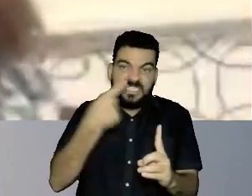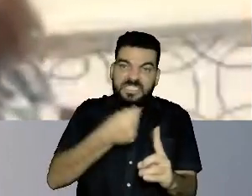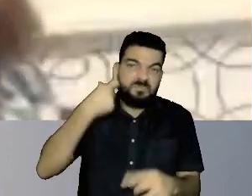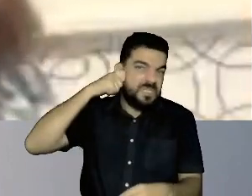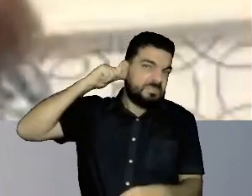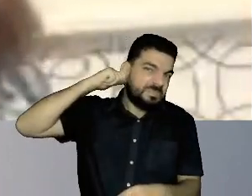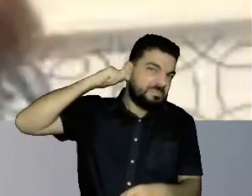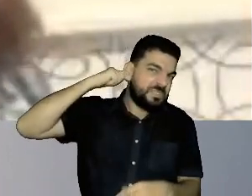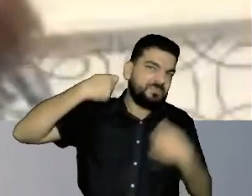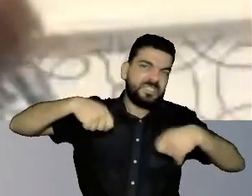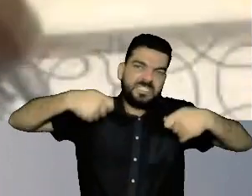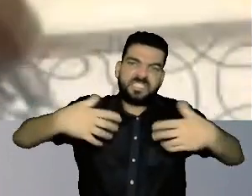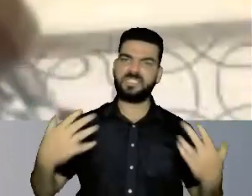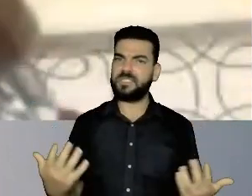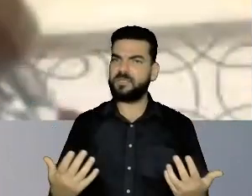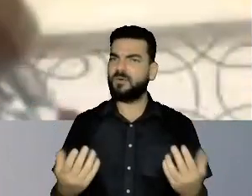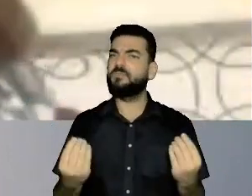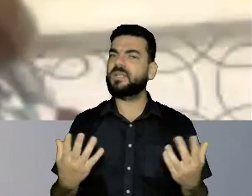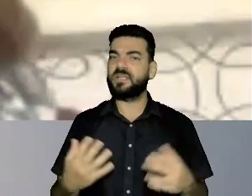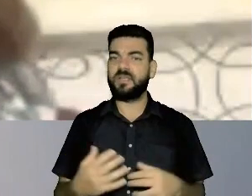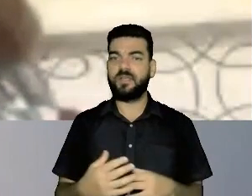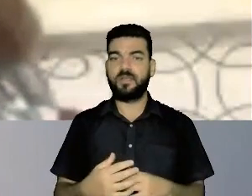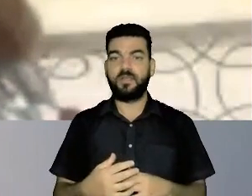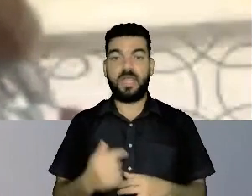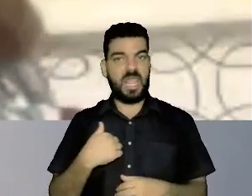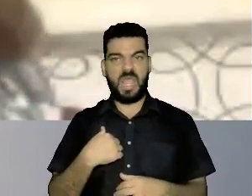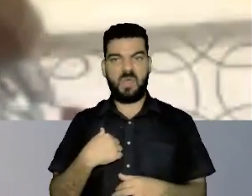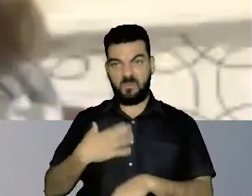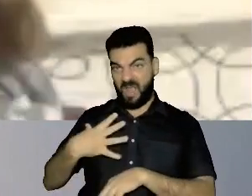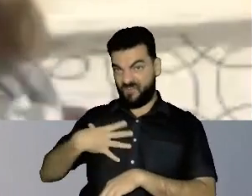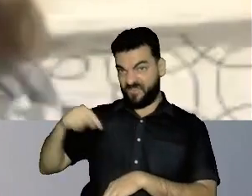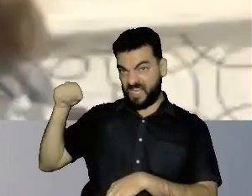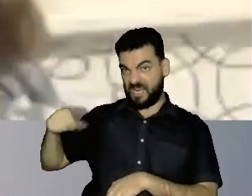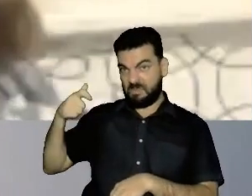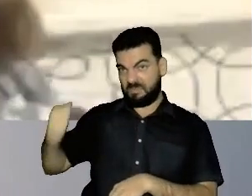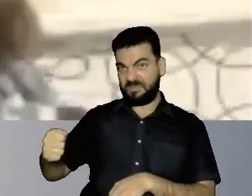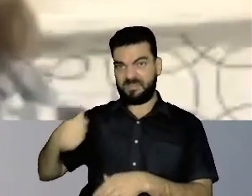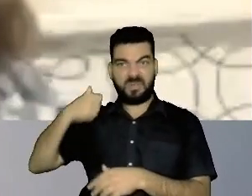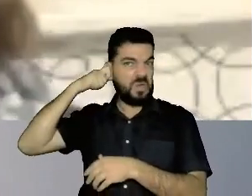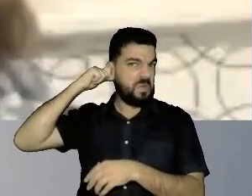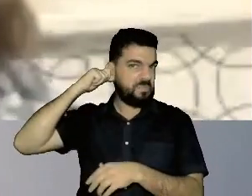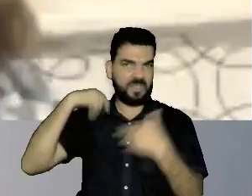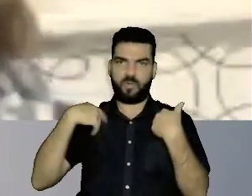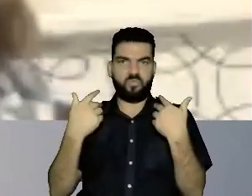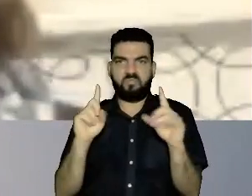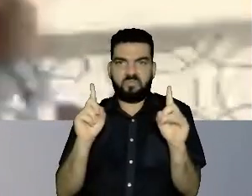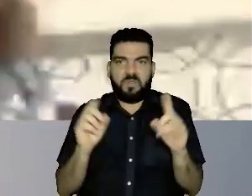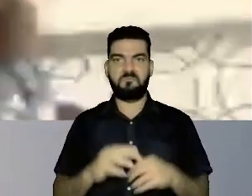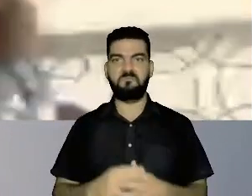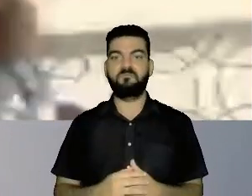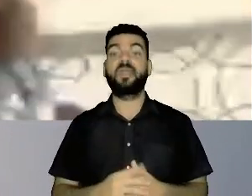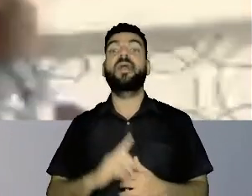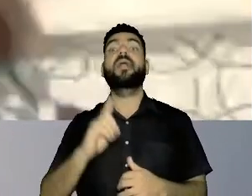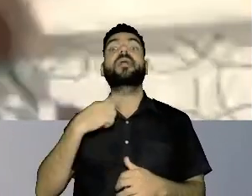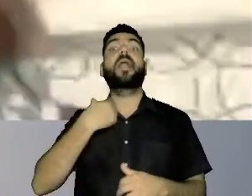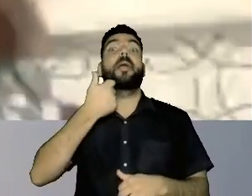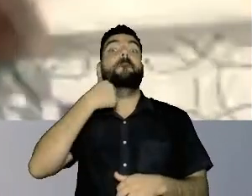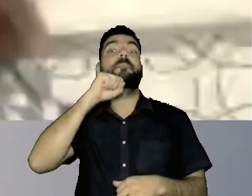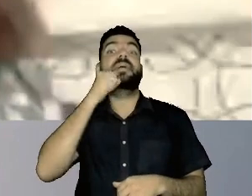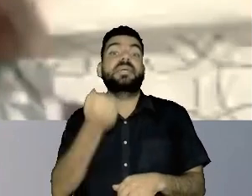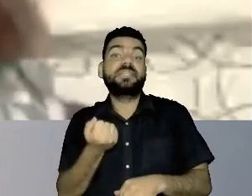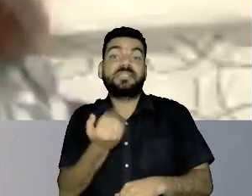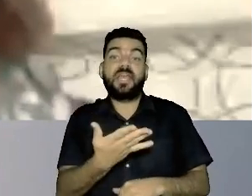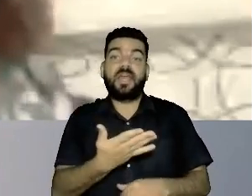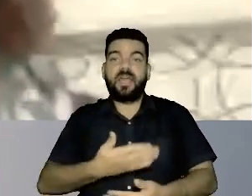aí, e as mães sofrem pressão para furar a orelha das meninas, né? De todos os lados. Eu não furei da minha.